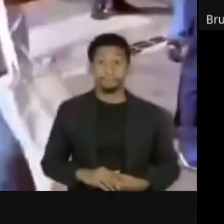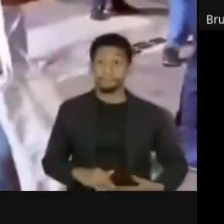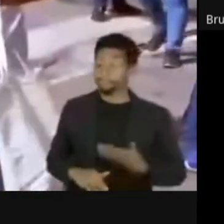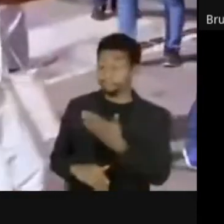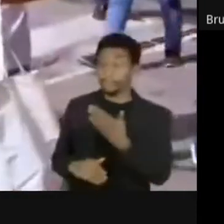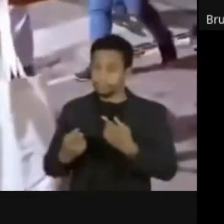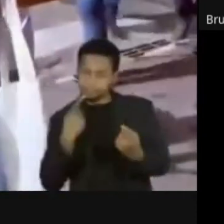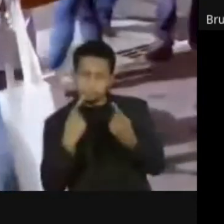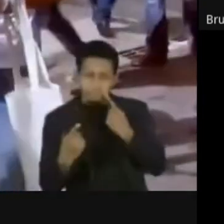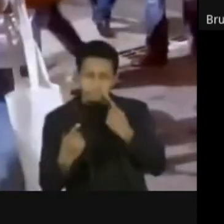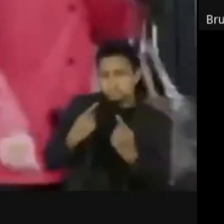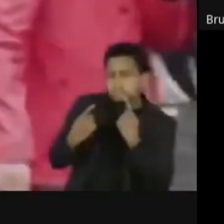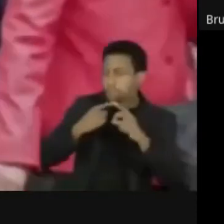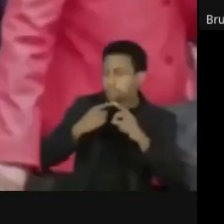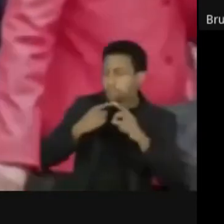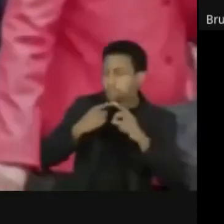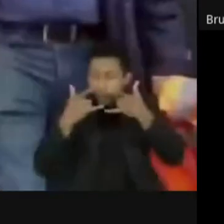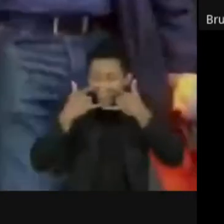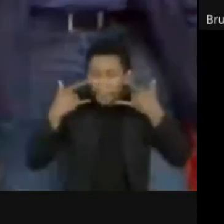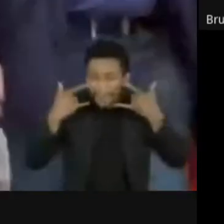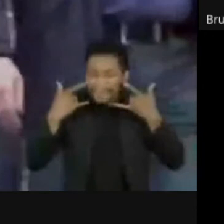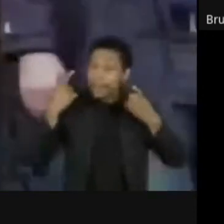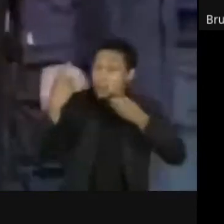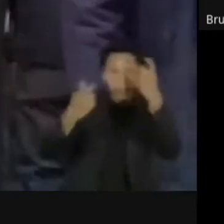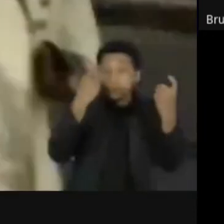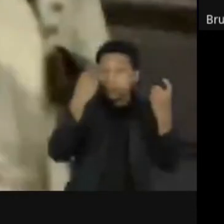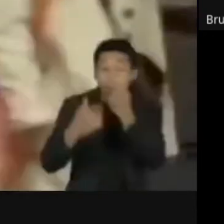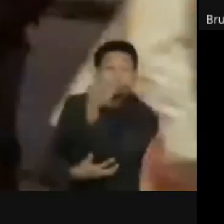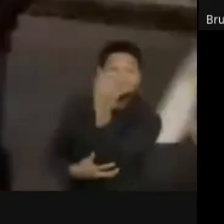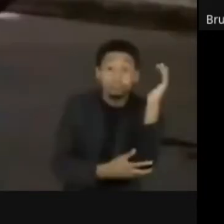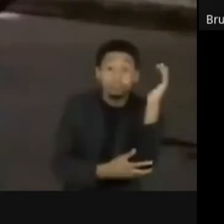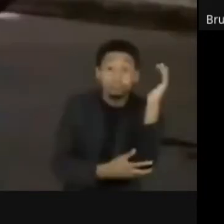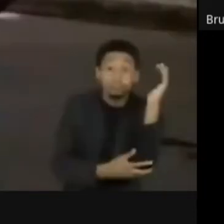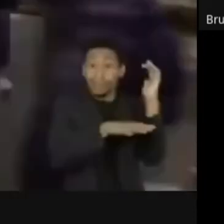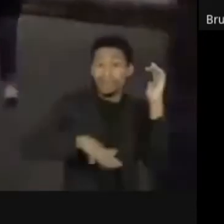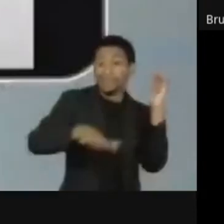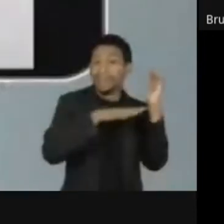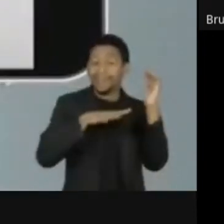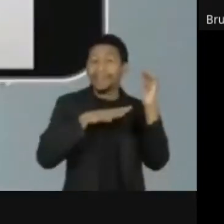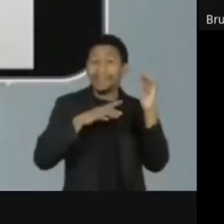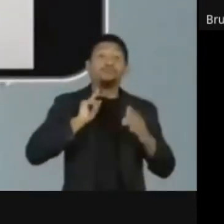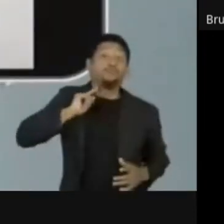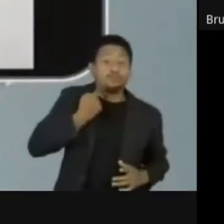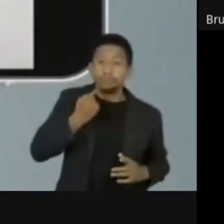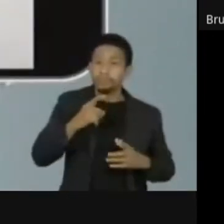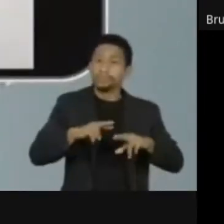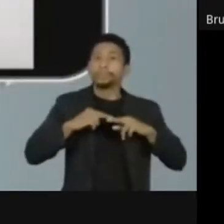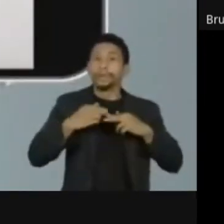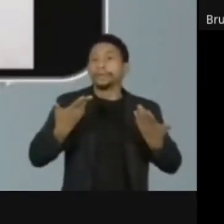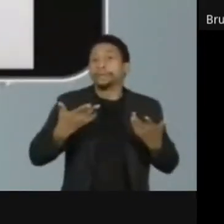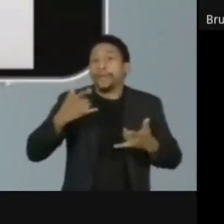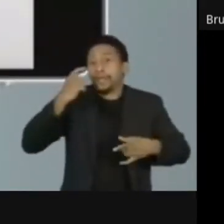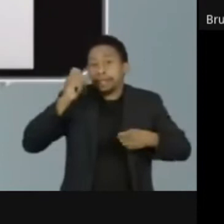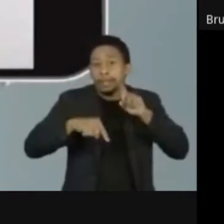sobre as máscaras vem acompanhado da discussão sobre os danos ambientais da indústria têxtil, uma das que mais poluem no mundo. O Brasil, por